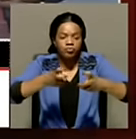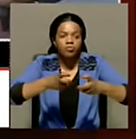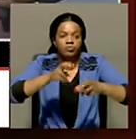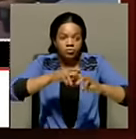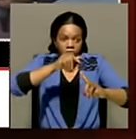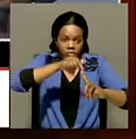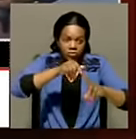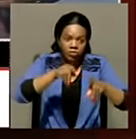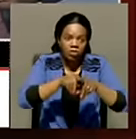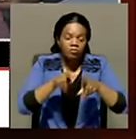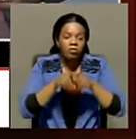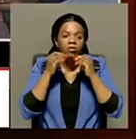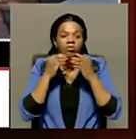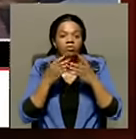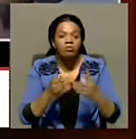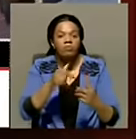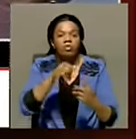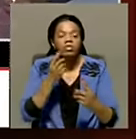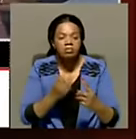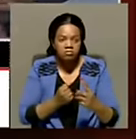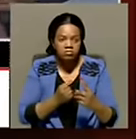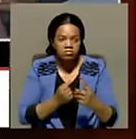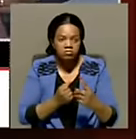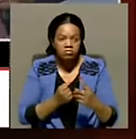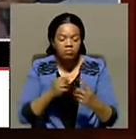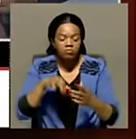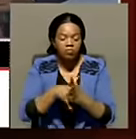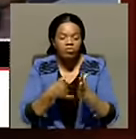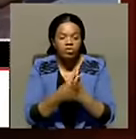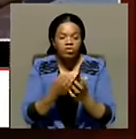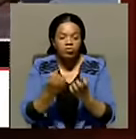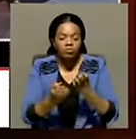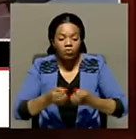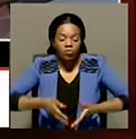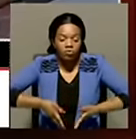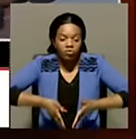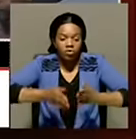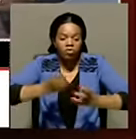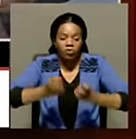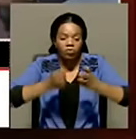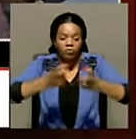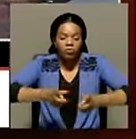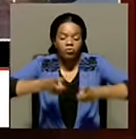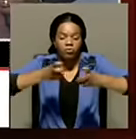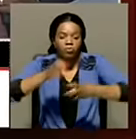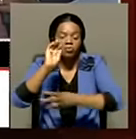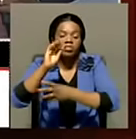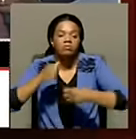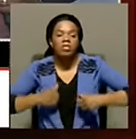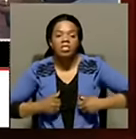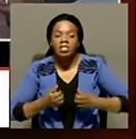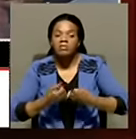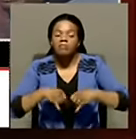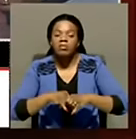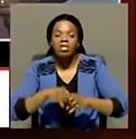uma infraestrutura que não vai só ser benéfica para Angola, mas também para países da região como a República Democrática